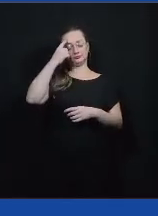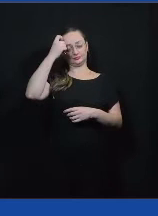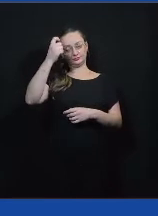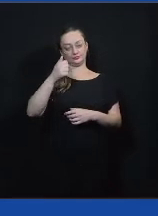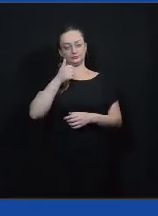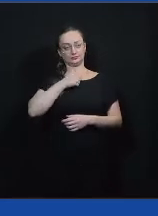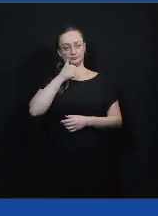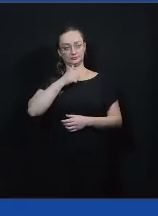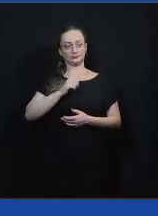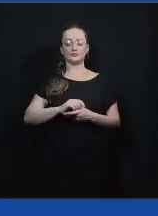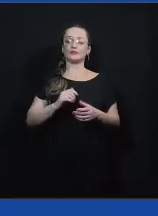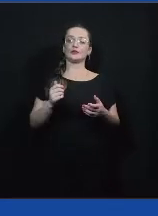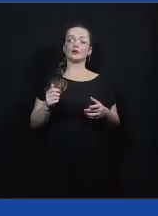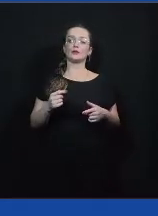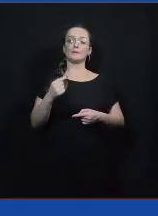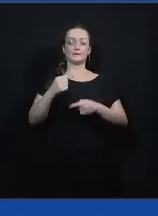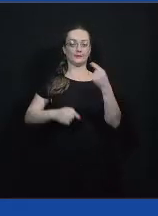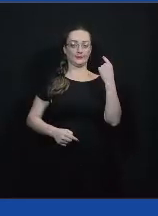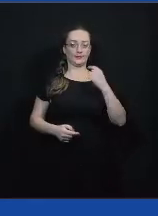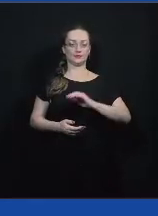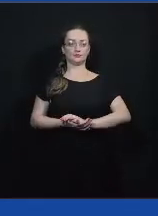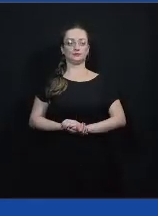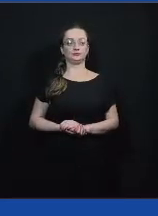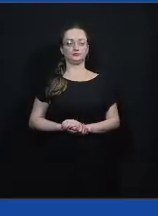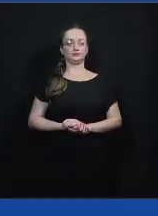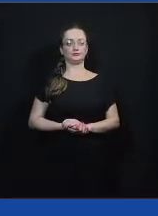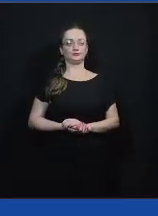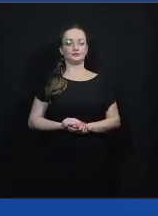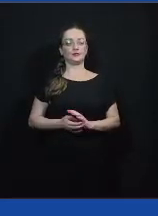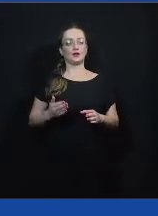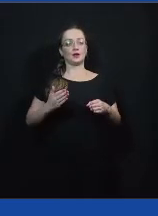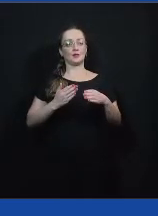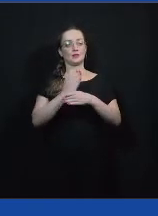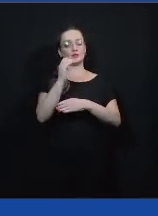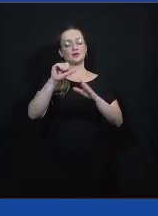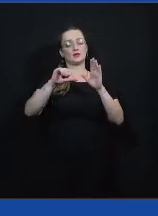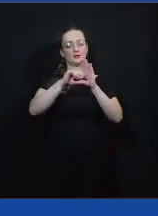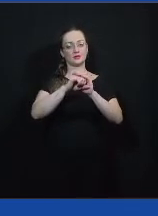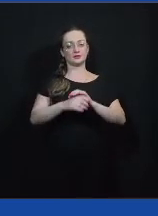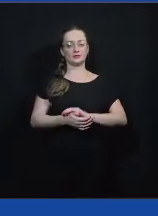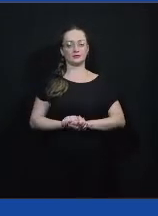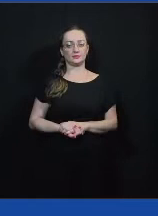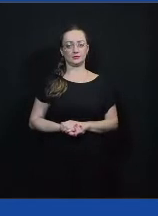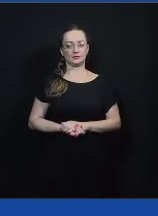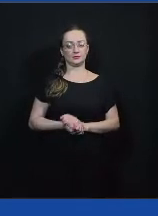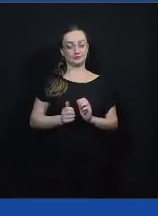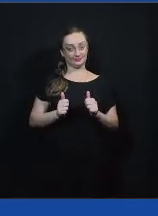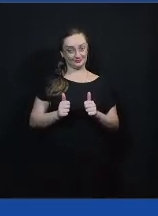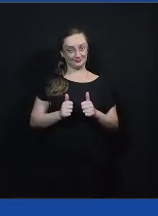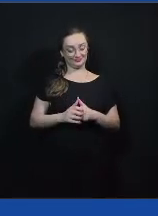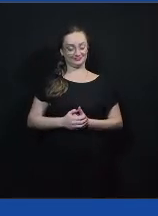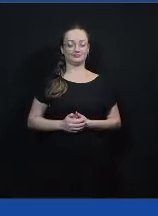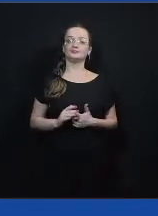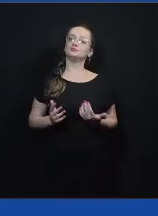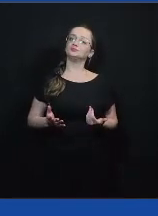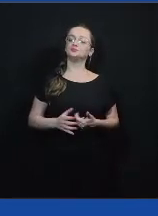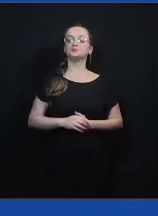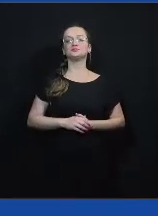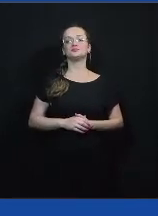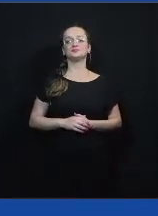Proibir a violência contra a mulher e aprovado a criminalização da homofobia ela então